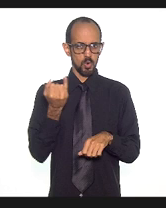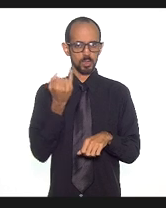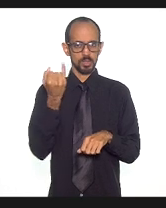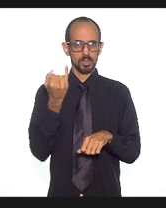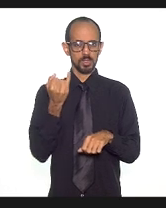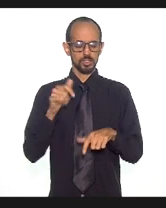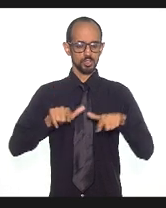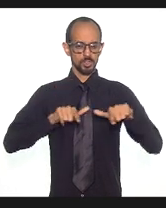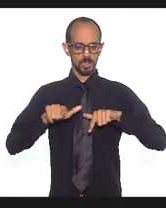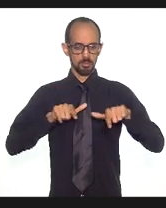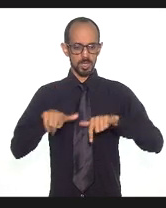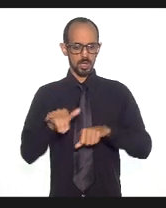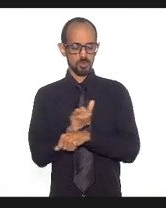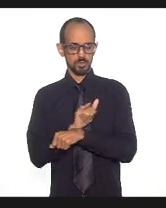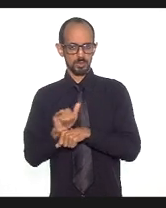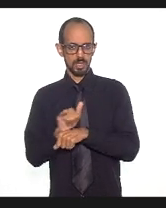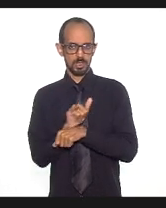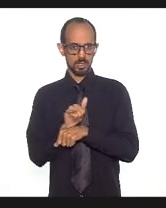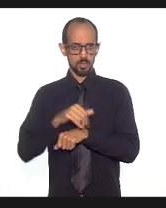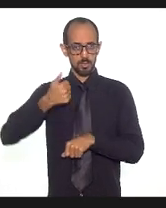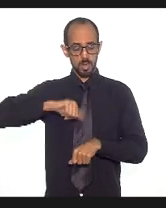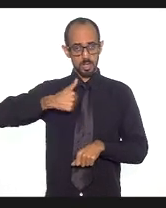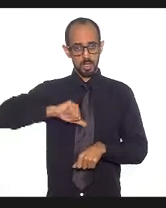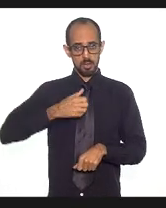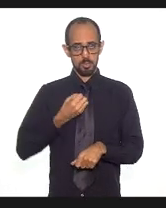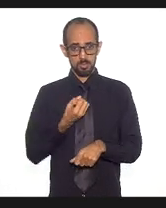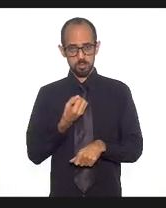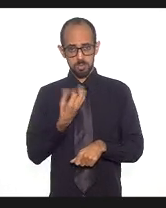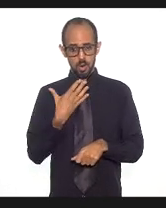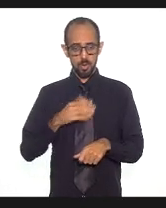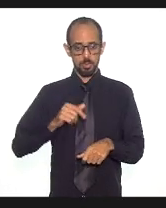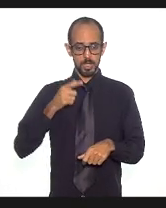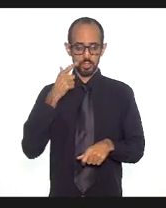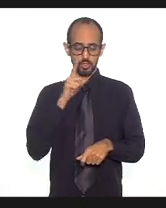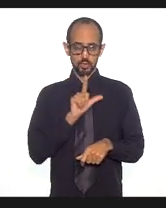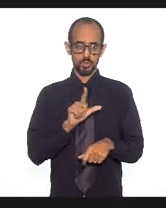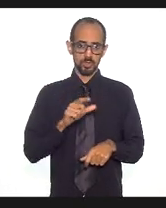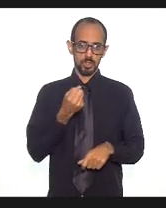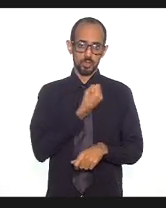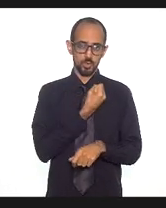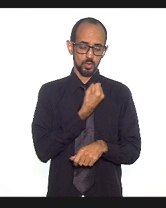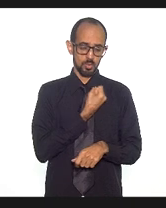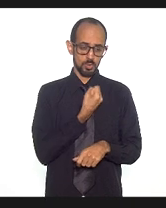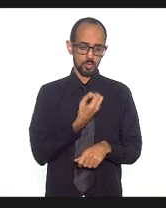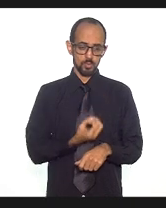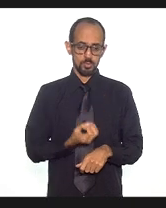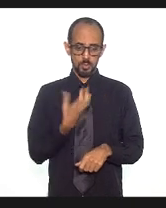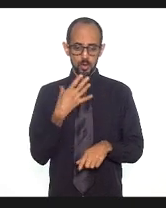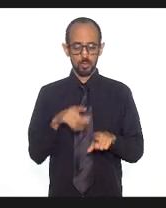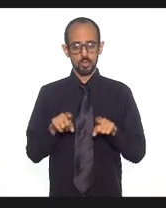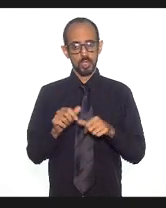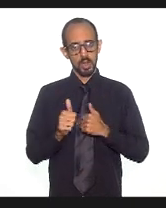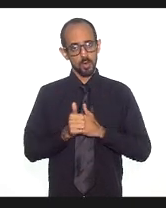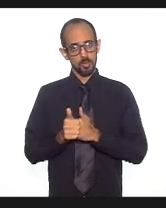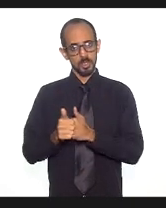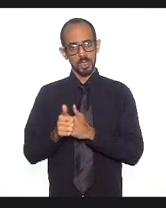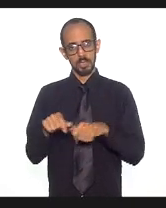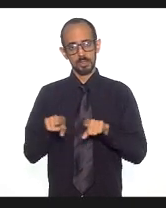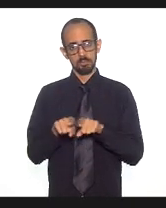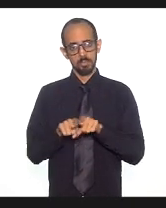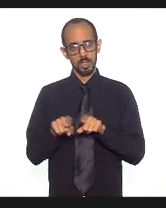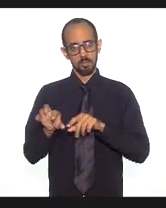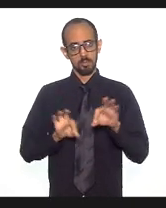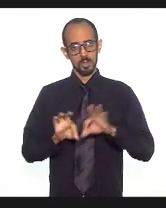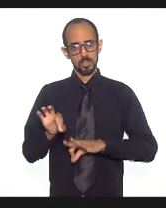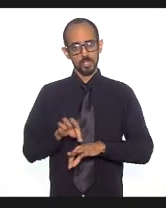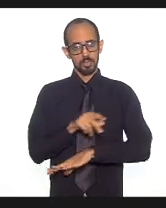trabalhar com ferramentas de qualidade para que a gente possa gerar indicadores, para que a gente possa acompanhar o projeto pedagógico que está